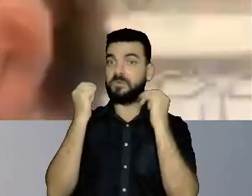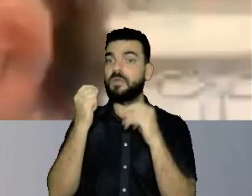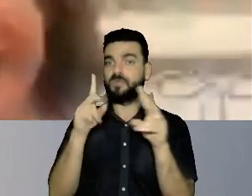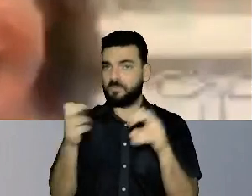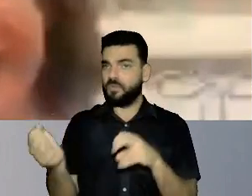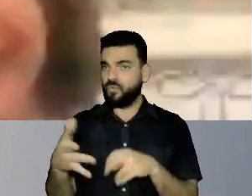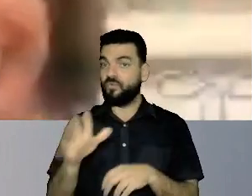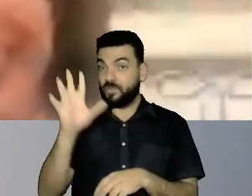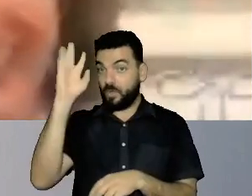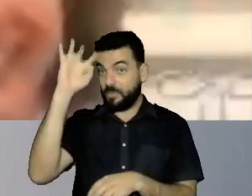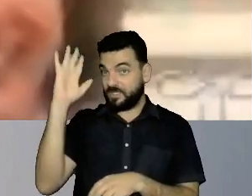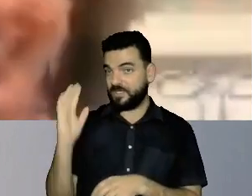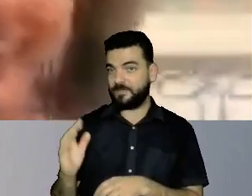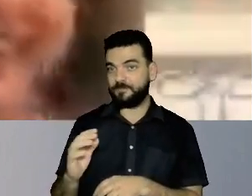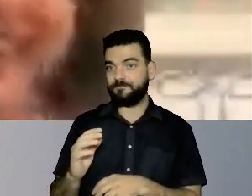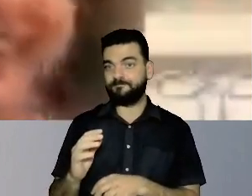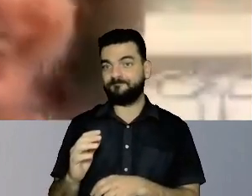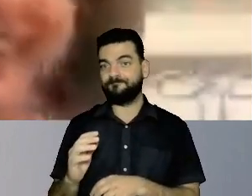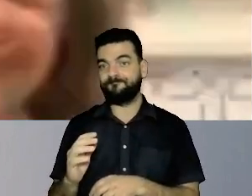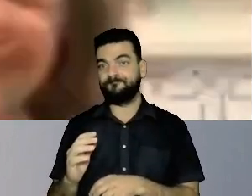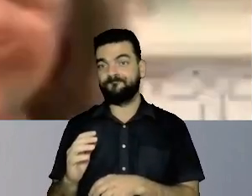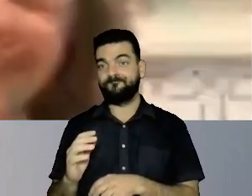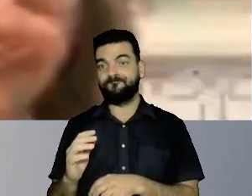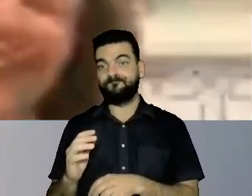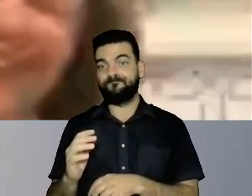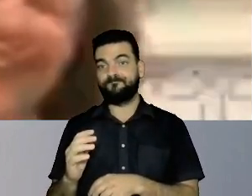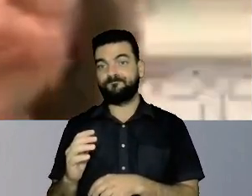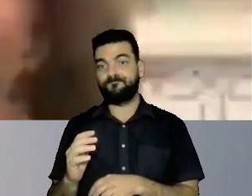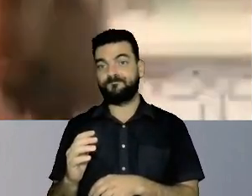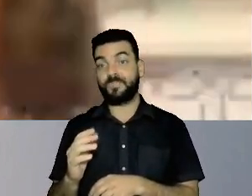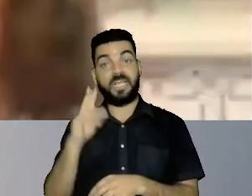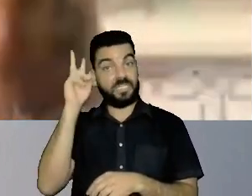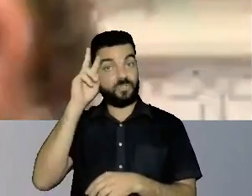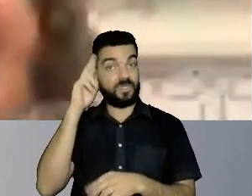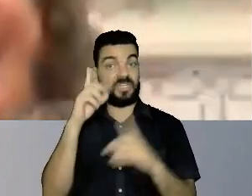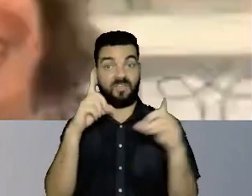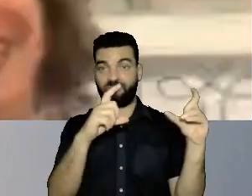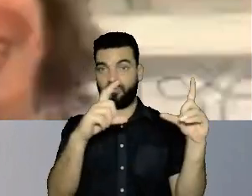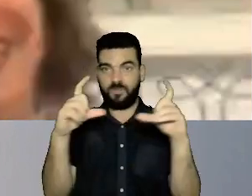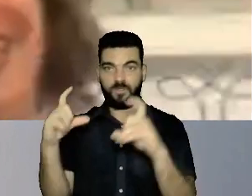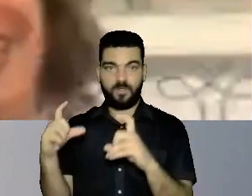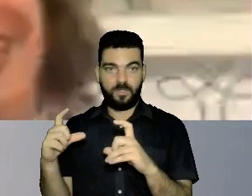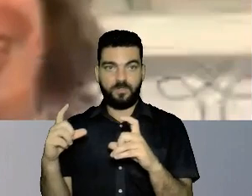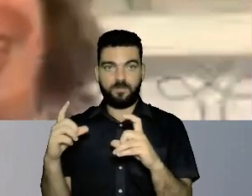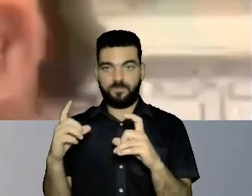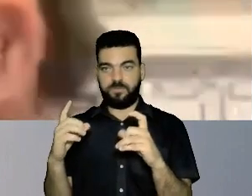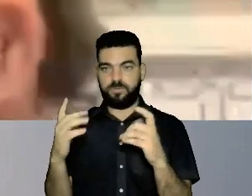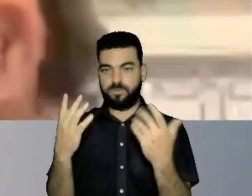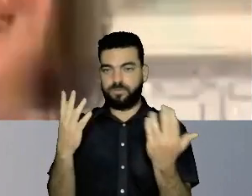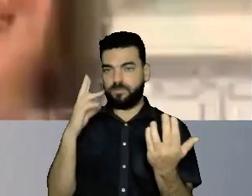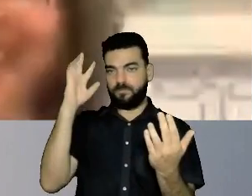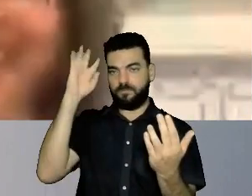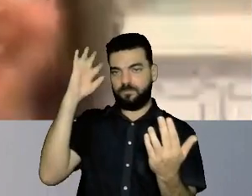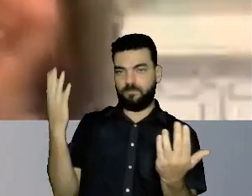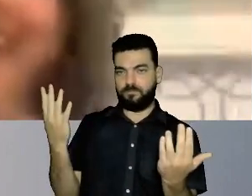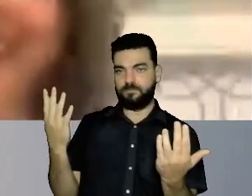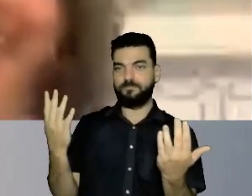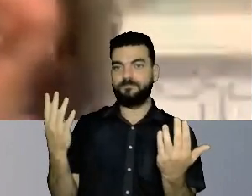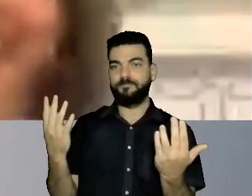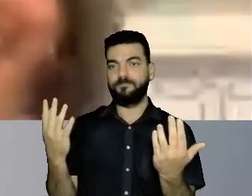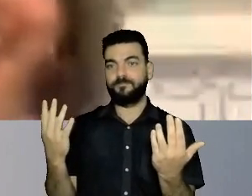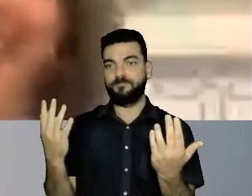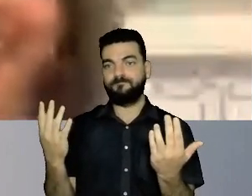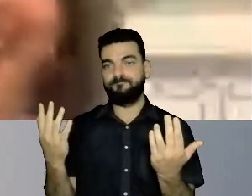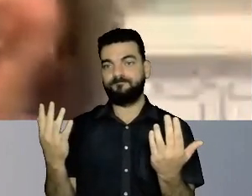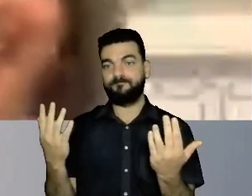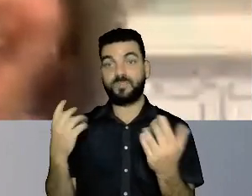a questão é sobre essa questão do brinco associado a mulheres também é uma questão recente, porque se a gente pega